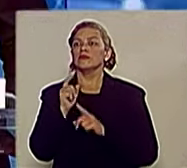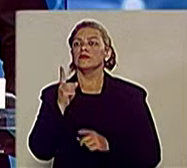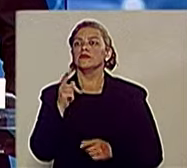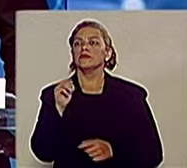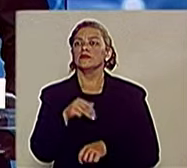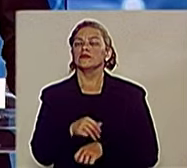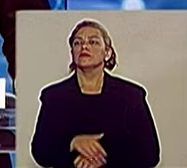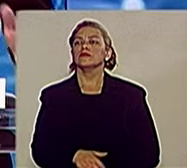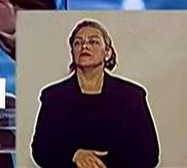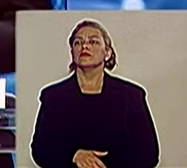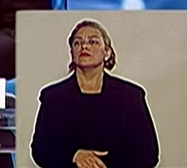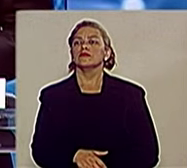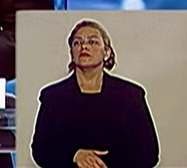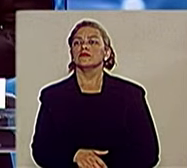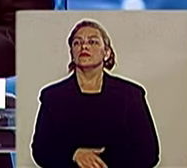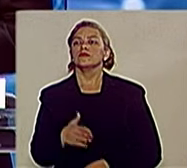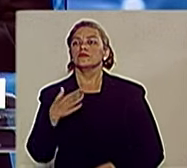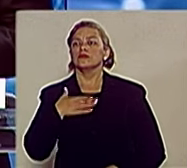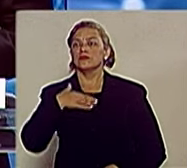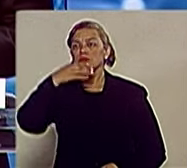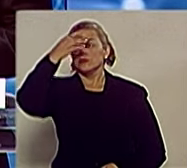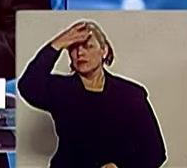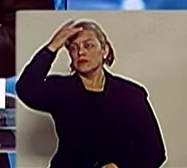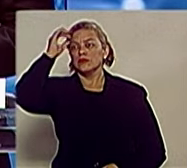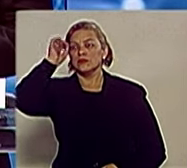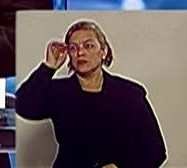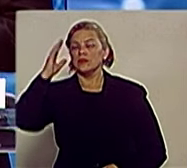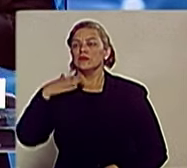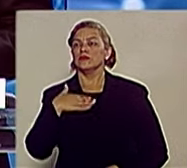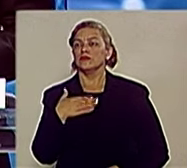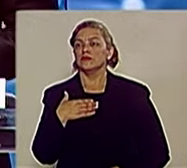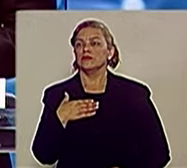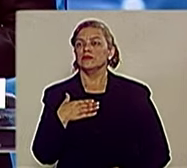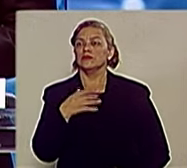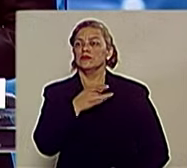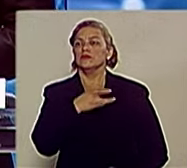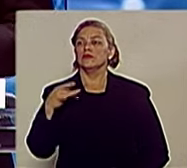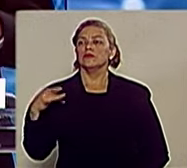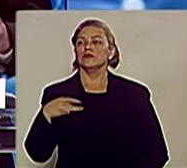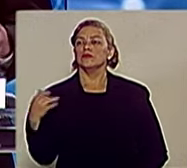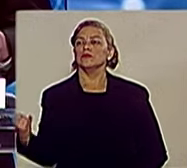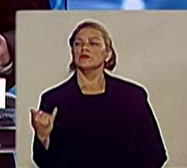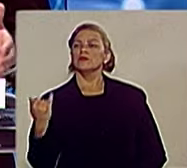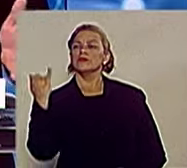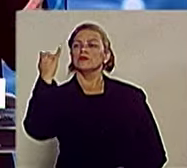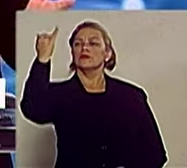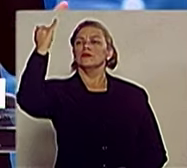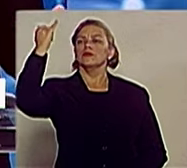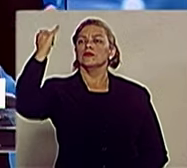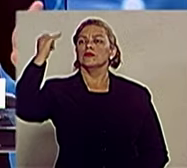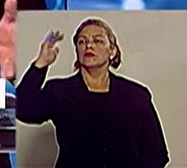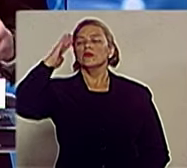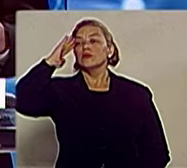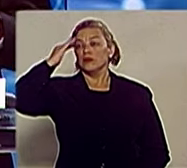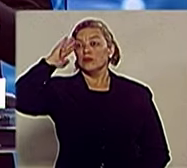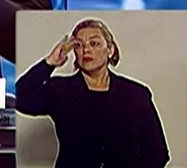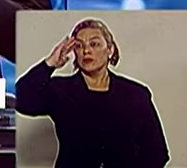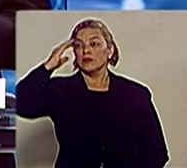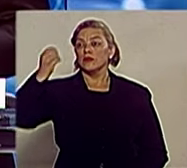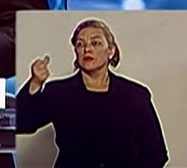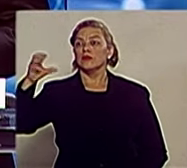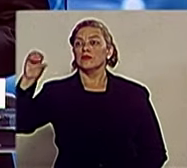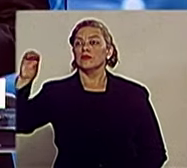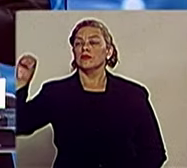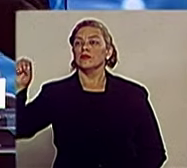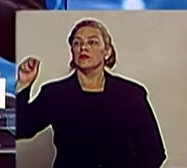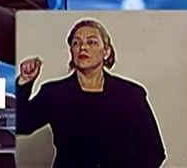Carvalho. No meu governo, a saúde é prioridade. Vai ser prioridade. Nós temos que entender que nós estamos com 600 bilhões e precisa ser melhor